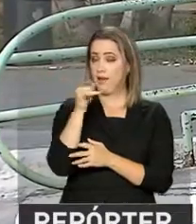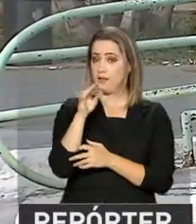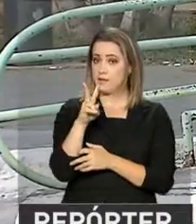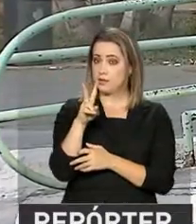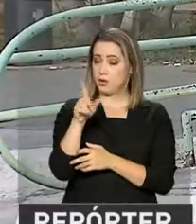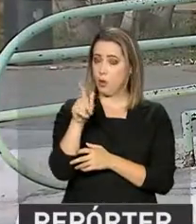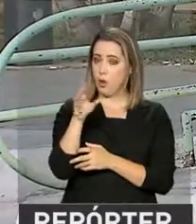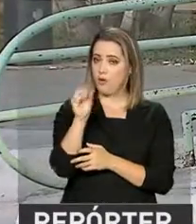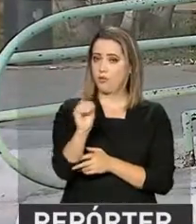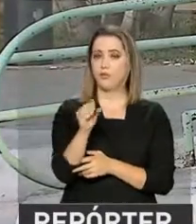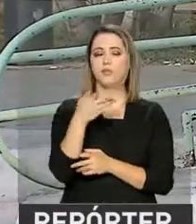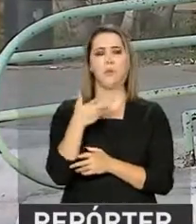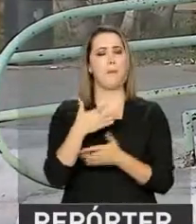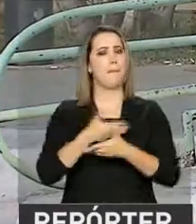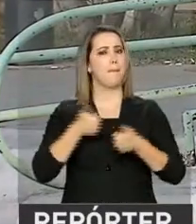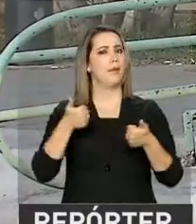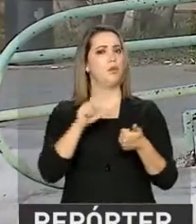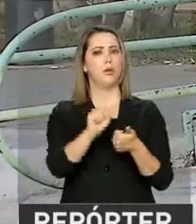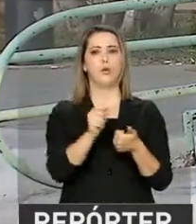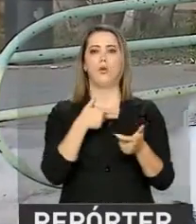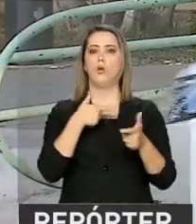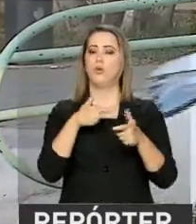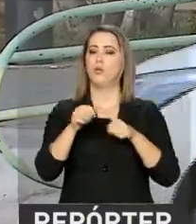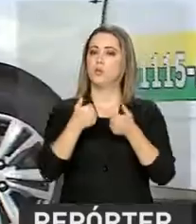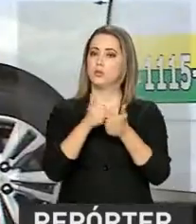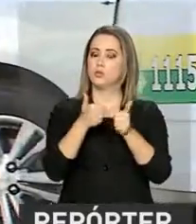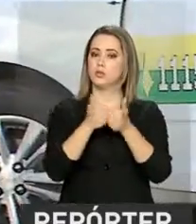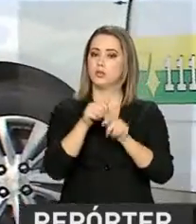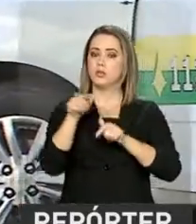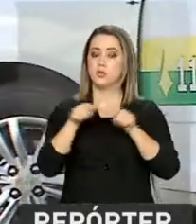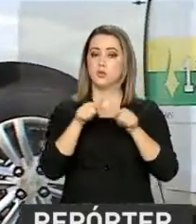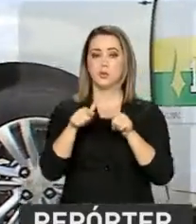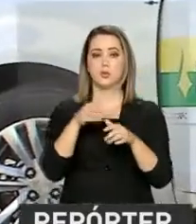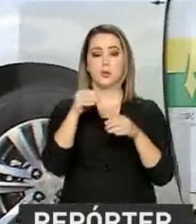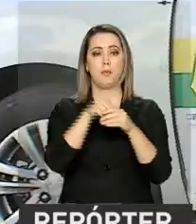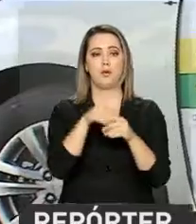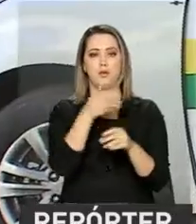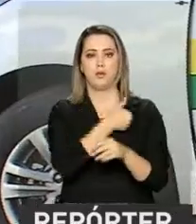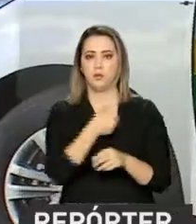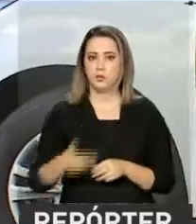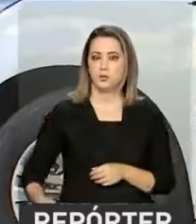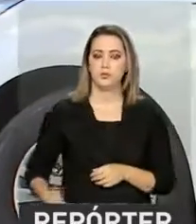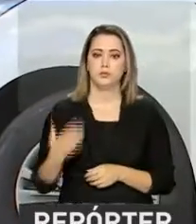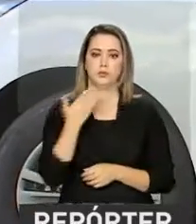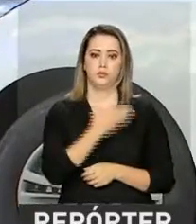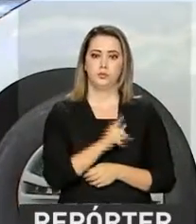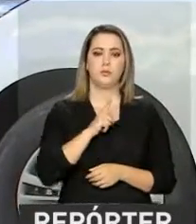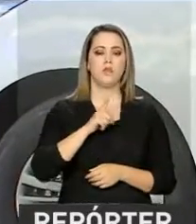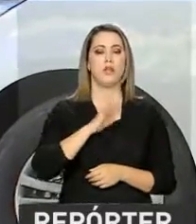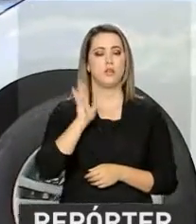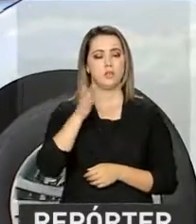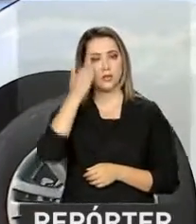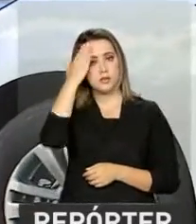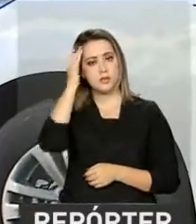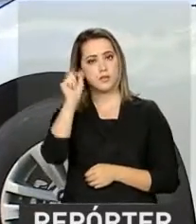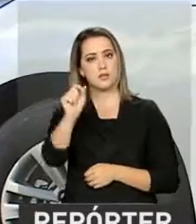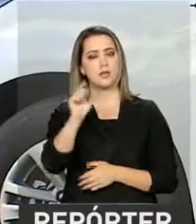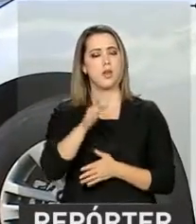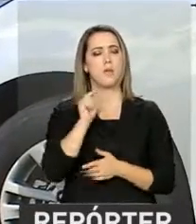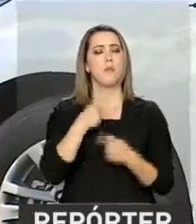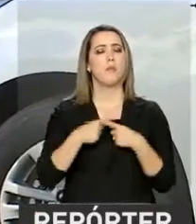que pôs em prática um novo modelo de transporte do serviço público federal patrícia tem na ponta da língua a